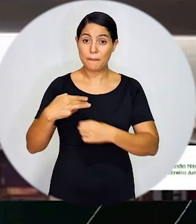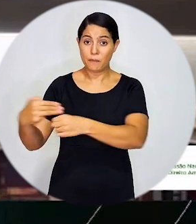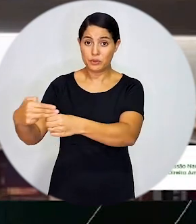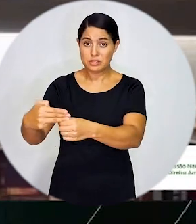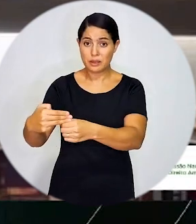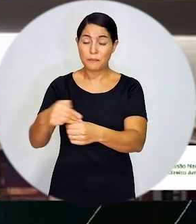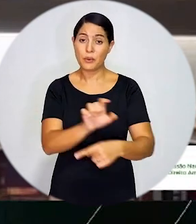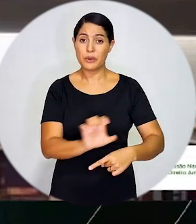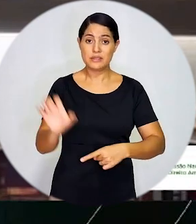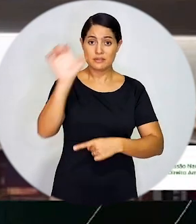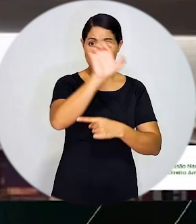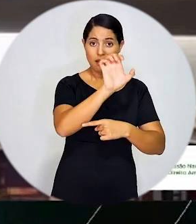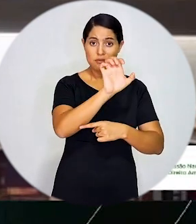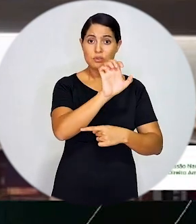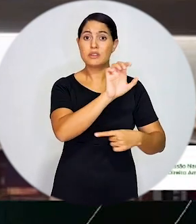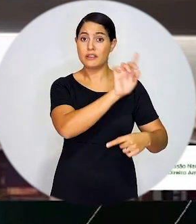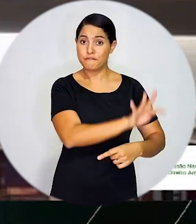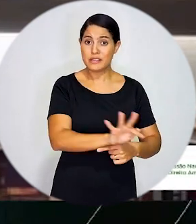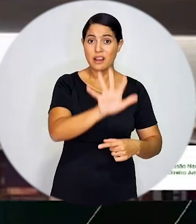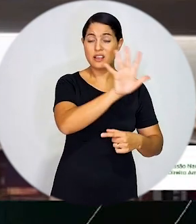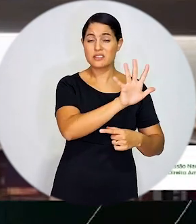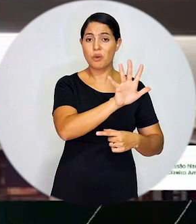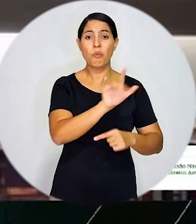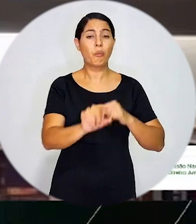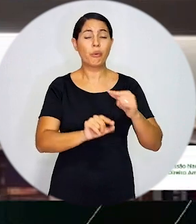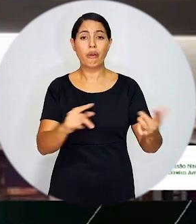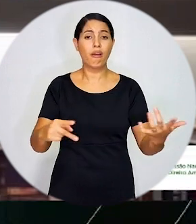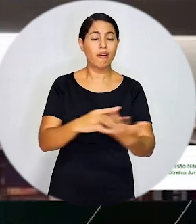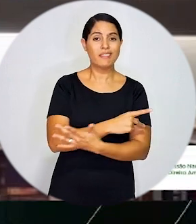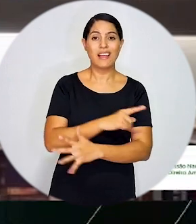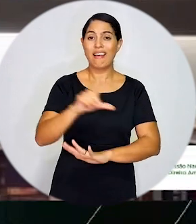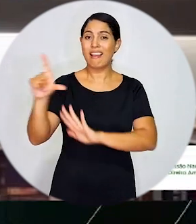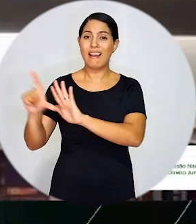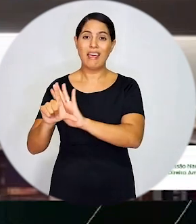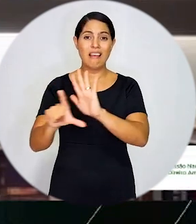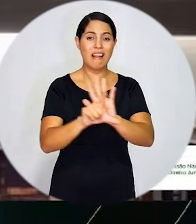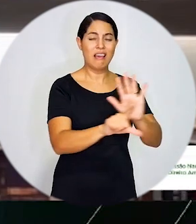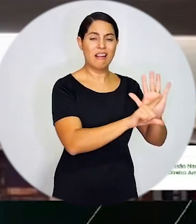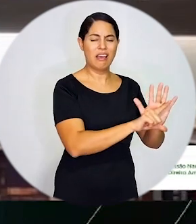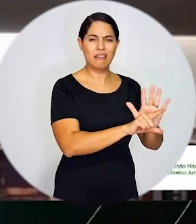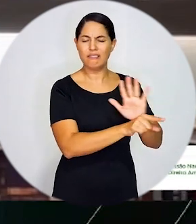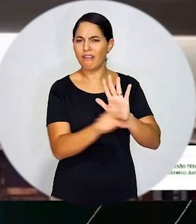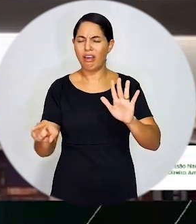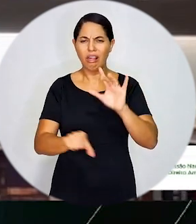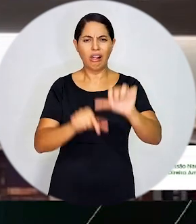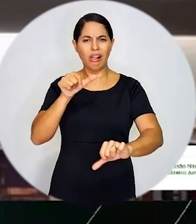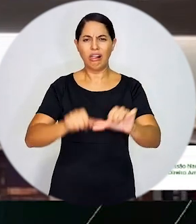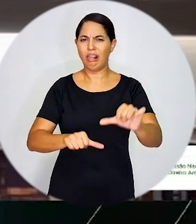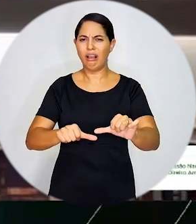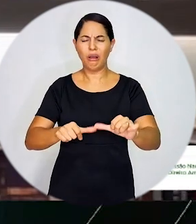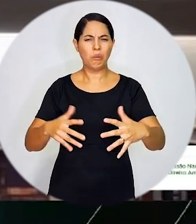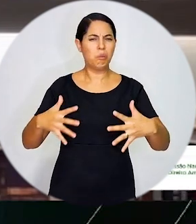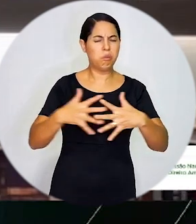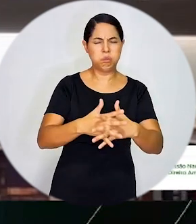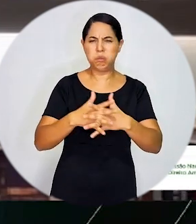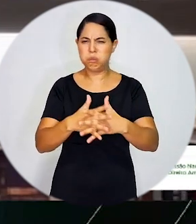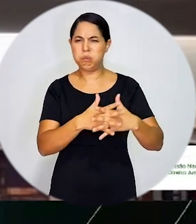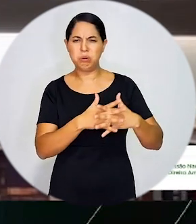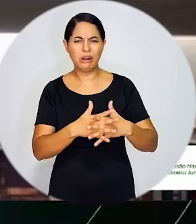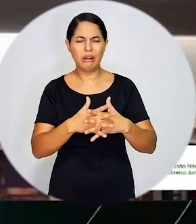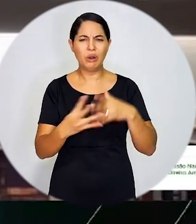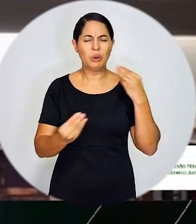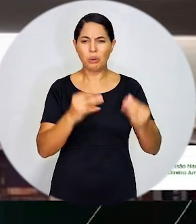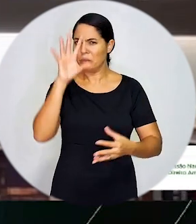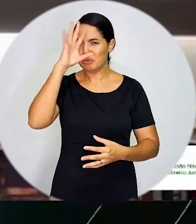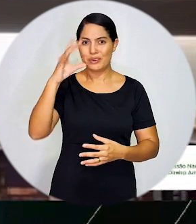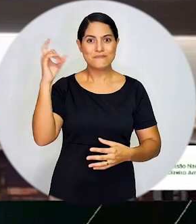e União, que por vezes acarreta conflitos normativos de difícil solução. E além do